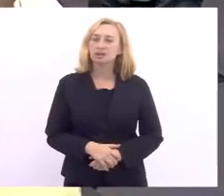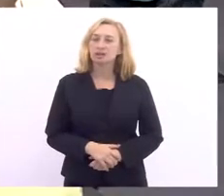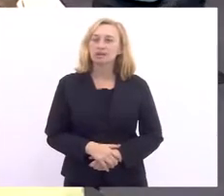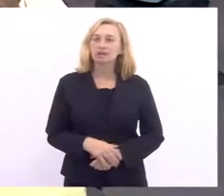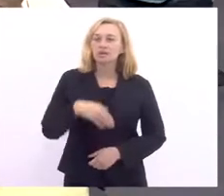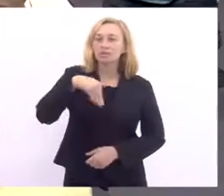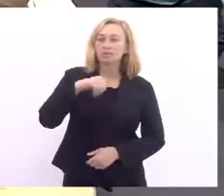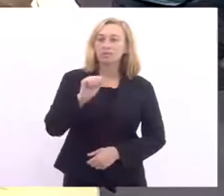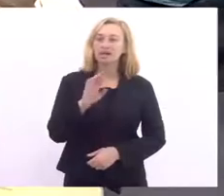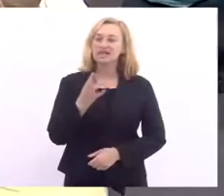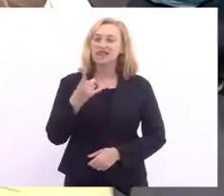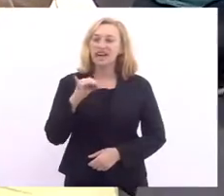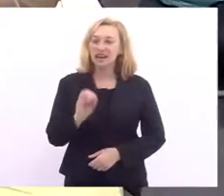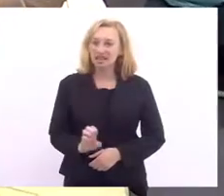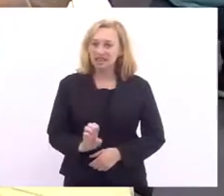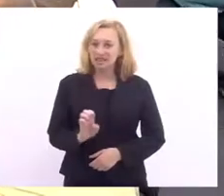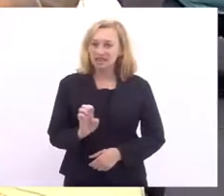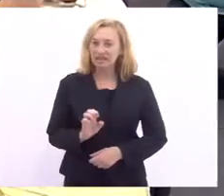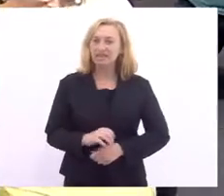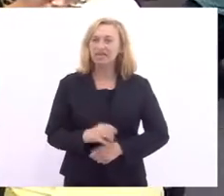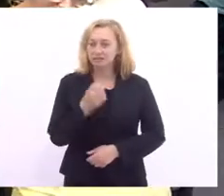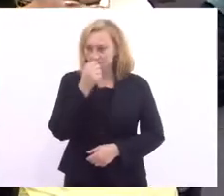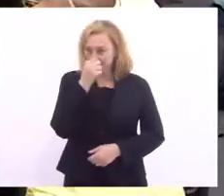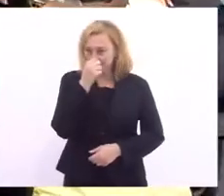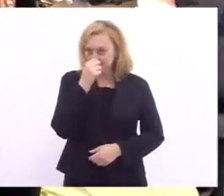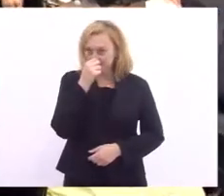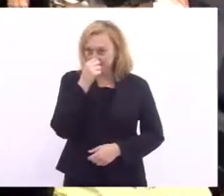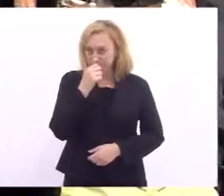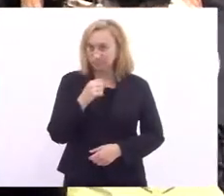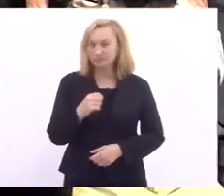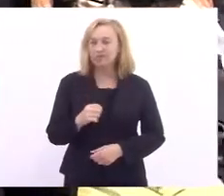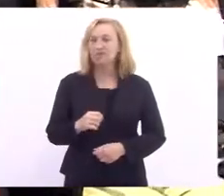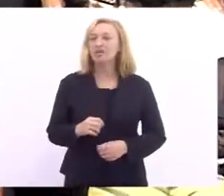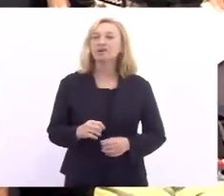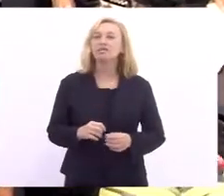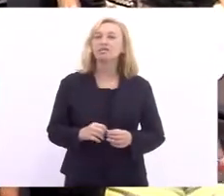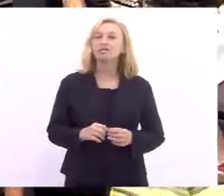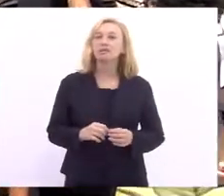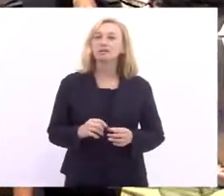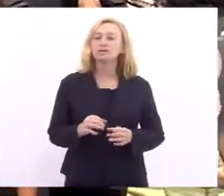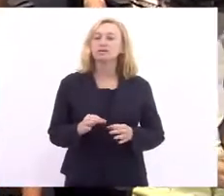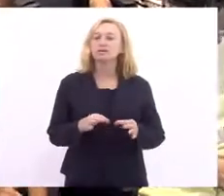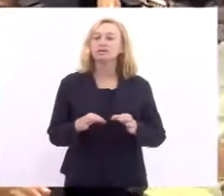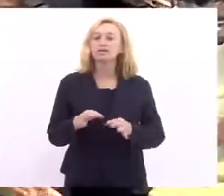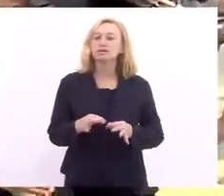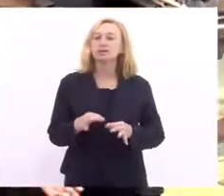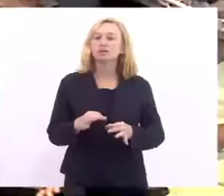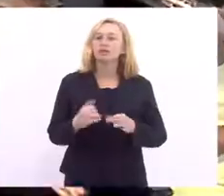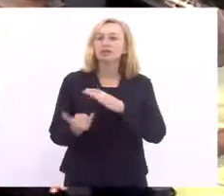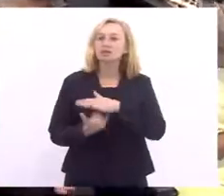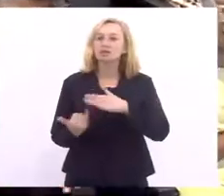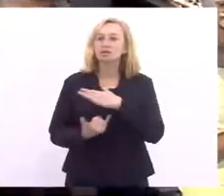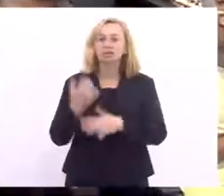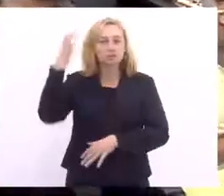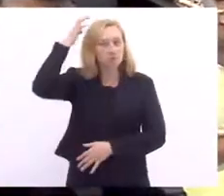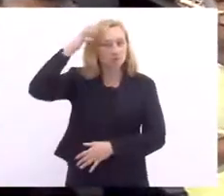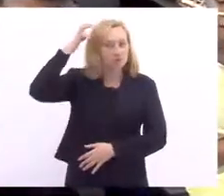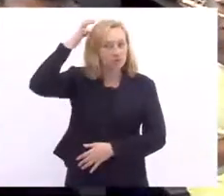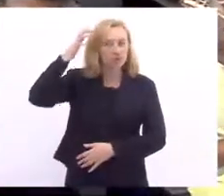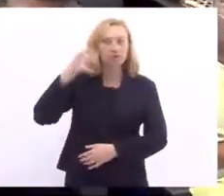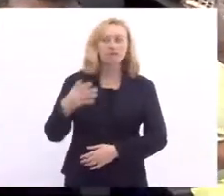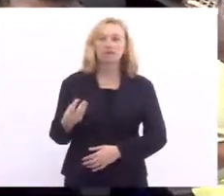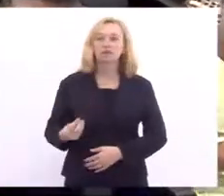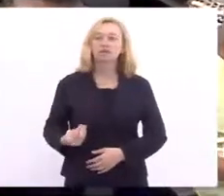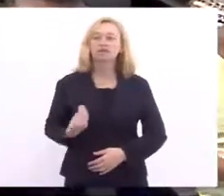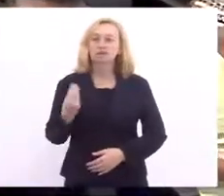a Marcele decote o de cotejo de gestores de programas do Instituto Marielle Franco Mariele